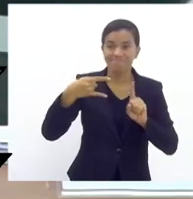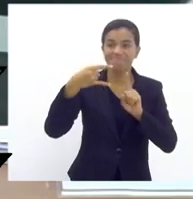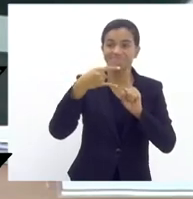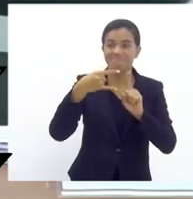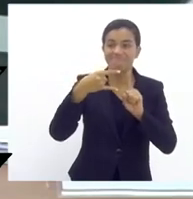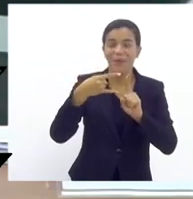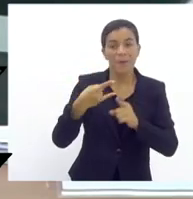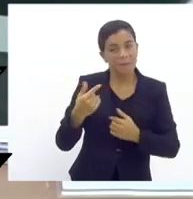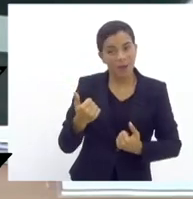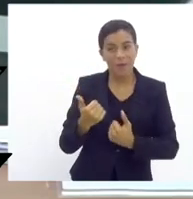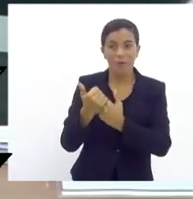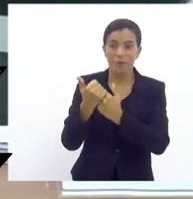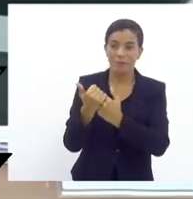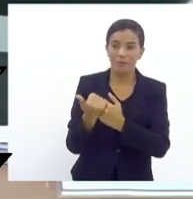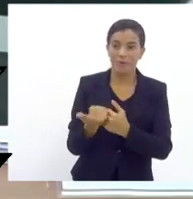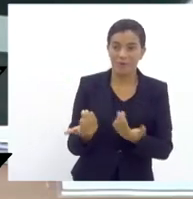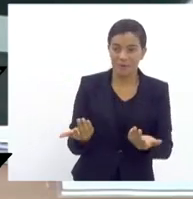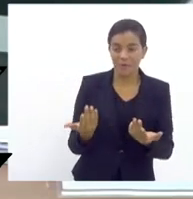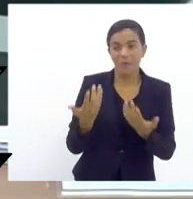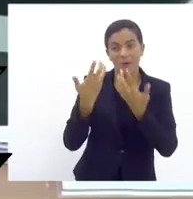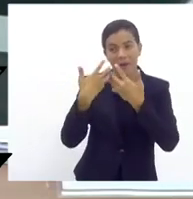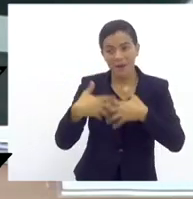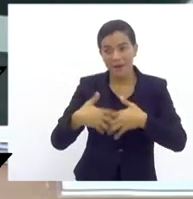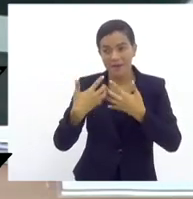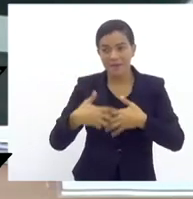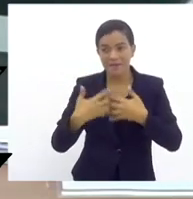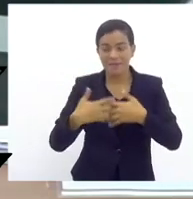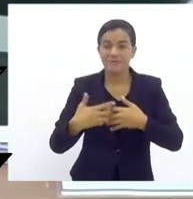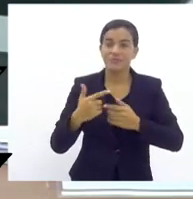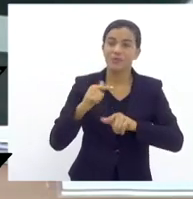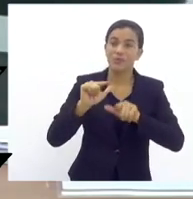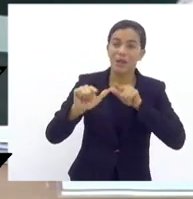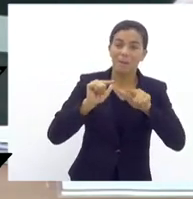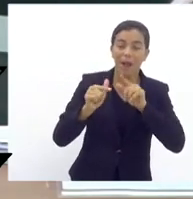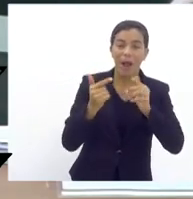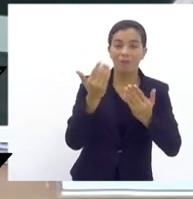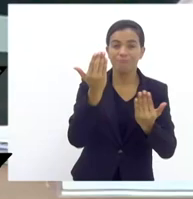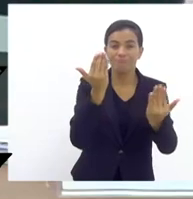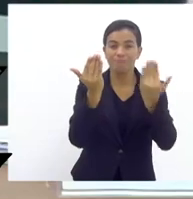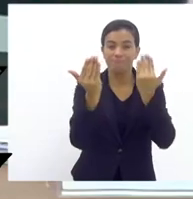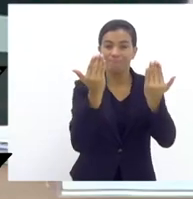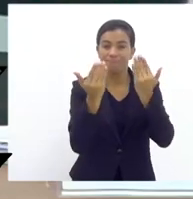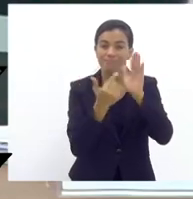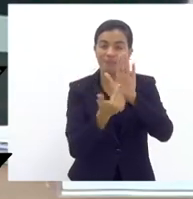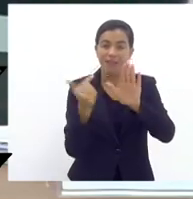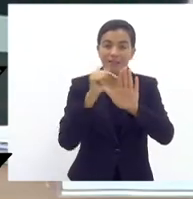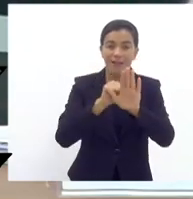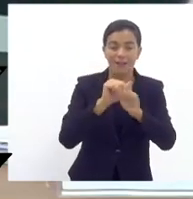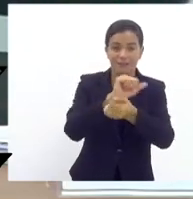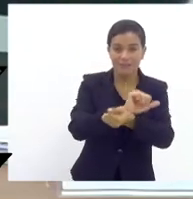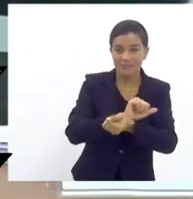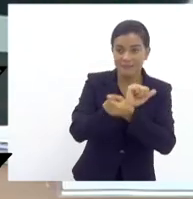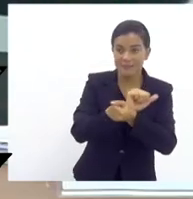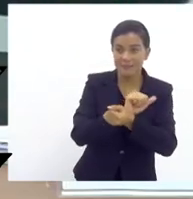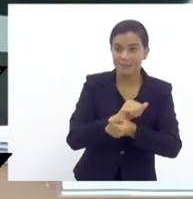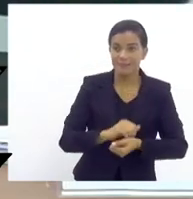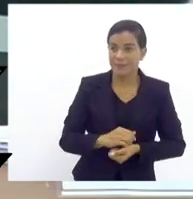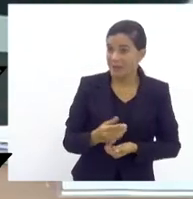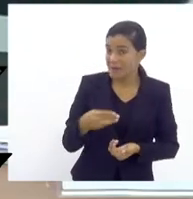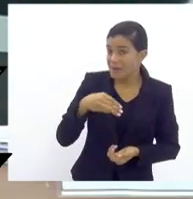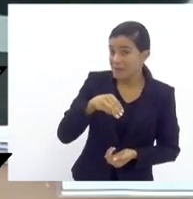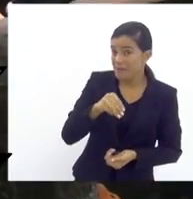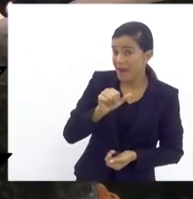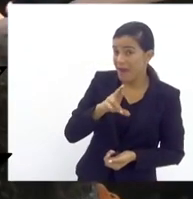com essa com a reflexão do tema do trabalho análogo à escravidão Maria está na